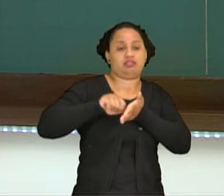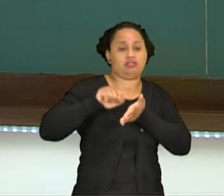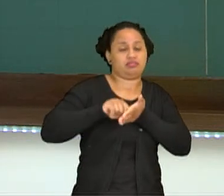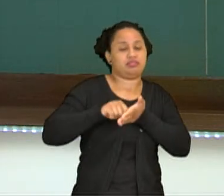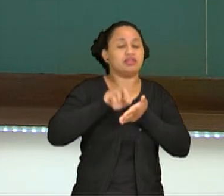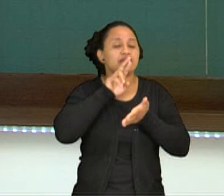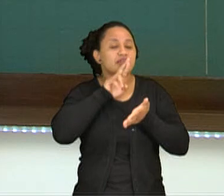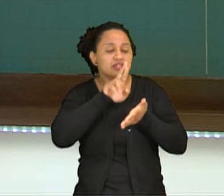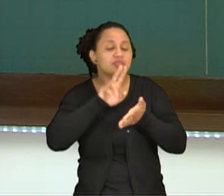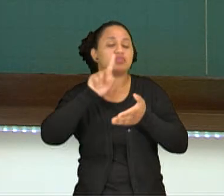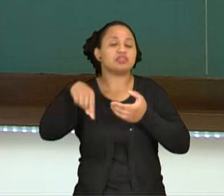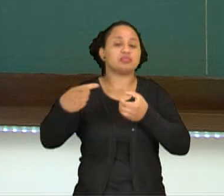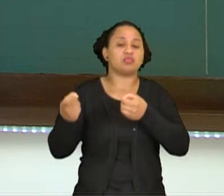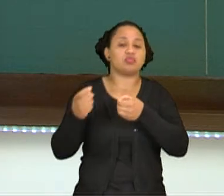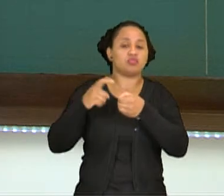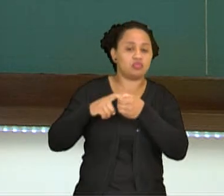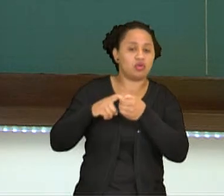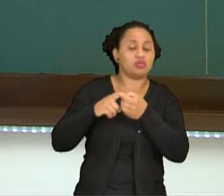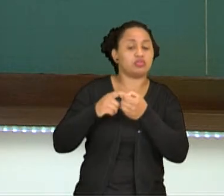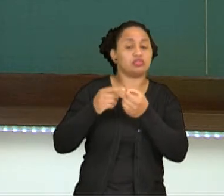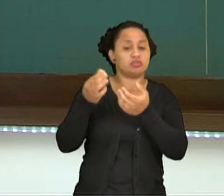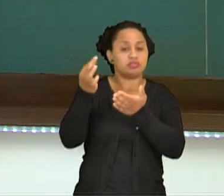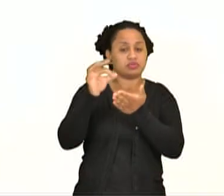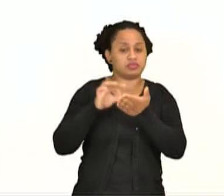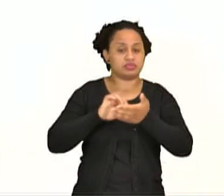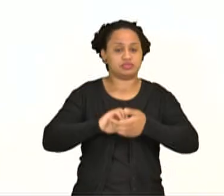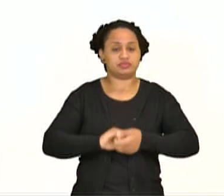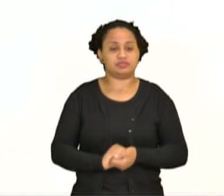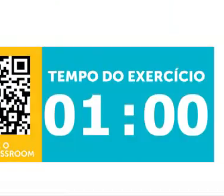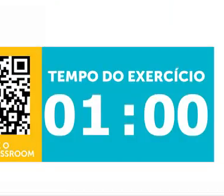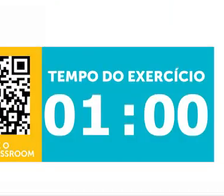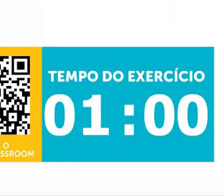lá rapidinho que eu volto já já com você comentando essa questão.